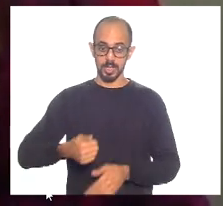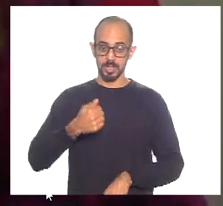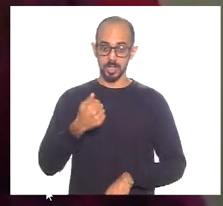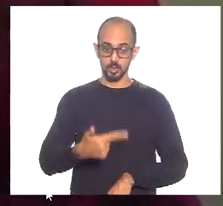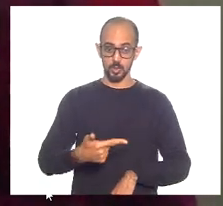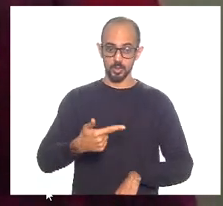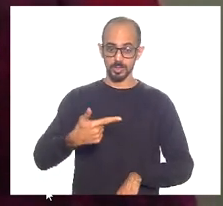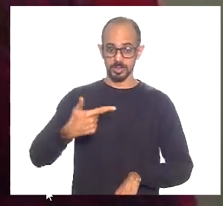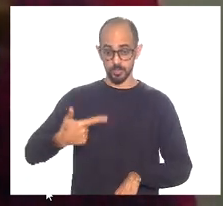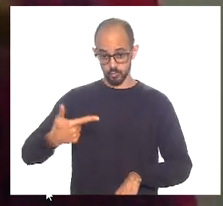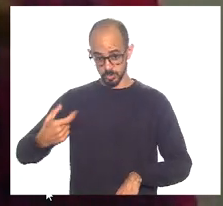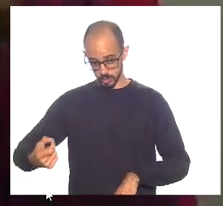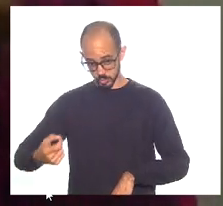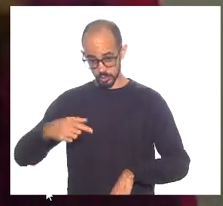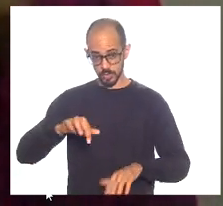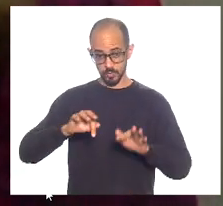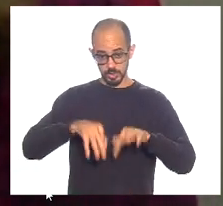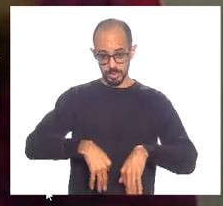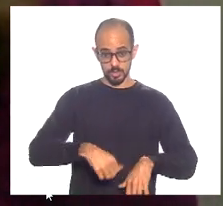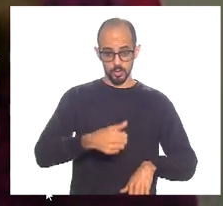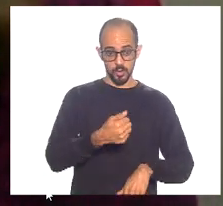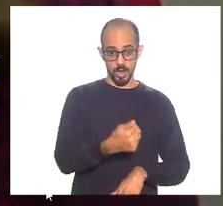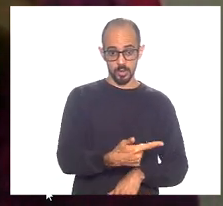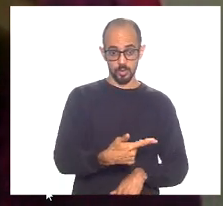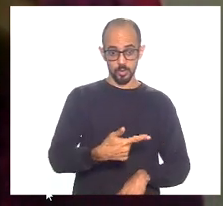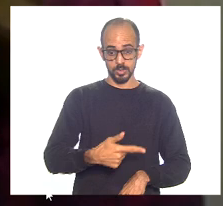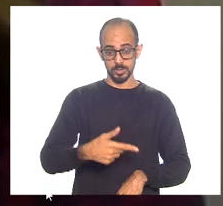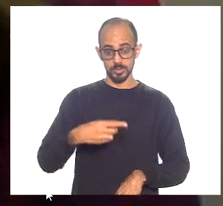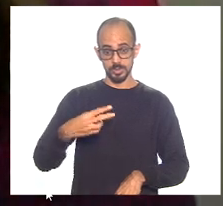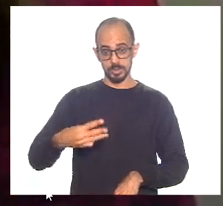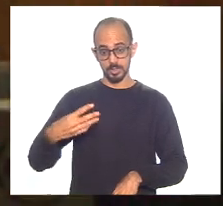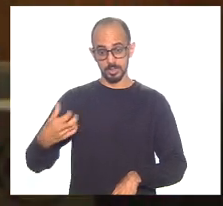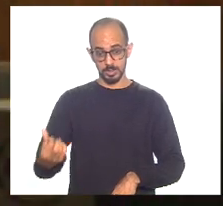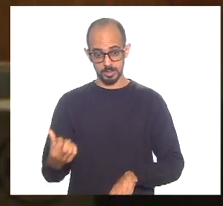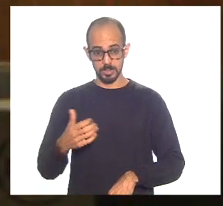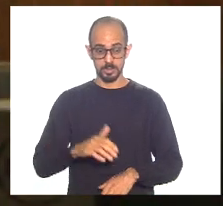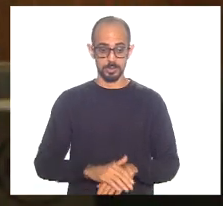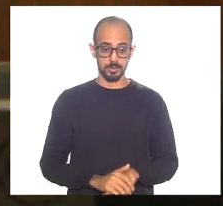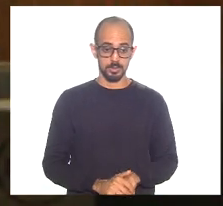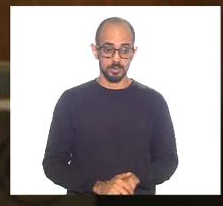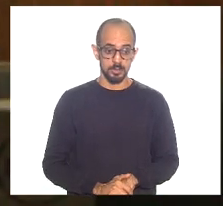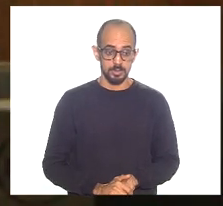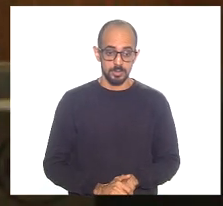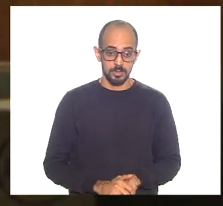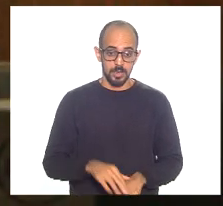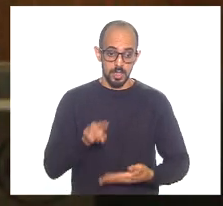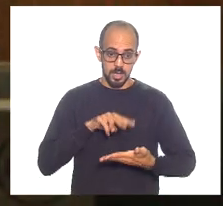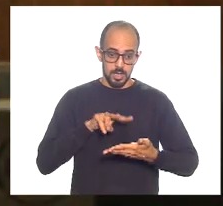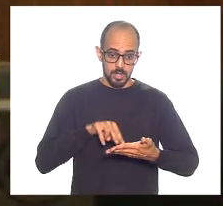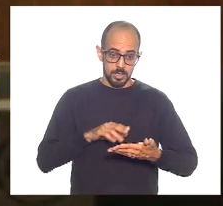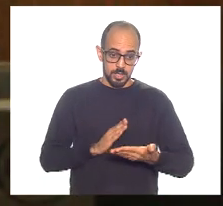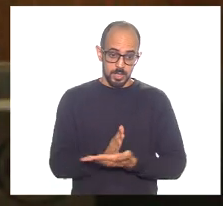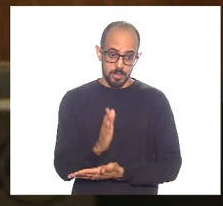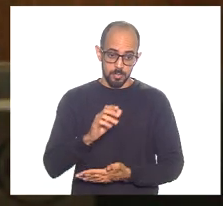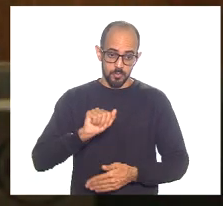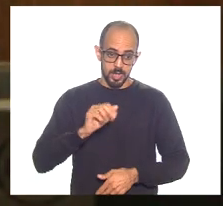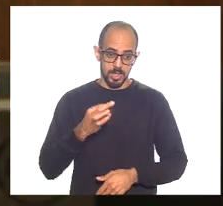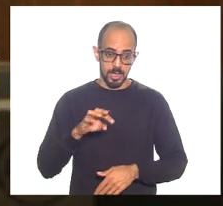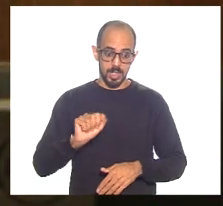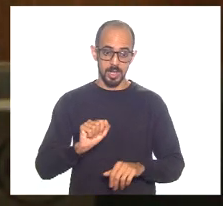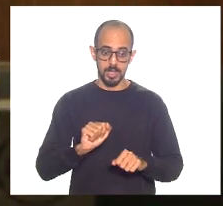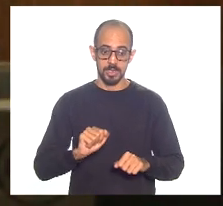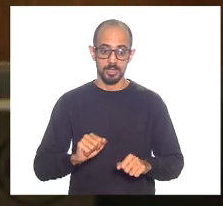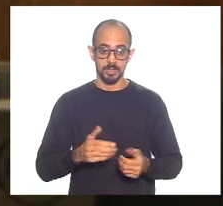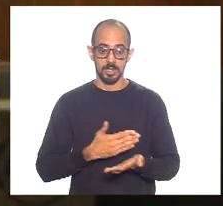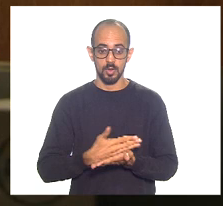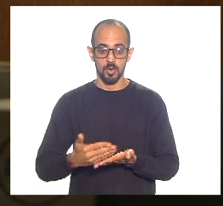horas e 20 minutos, encerrou-se às 12 horas e 36 minutos. Lida e aprovada a ata, passa-se à